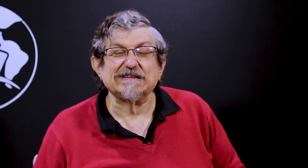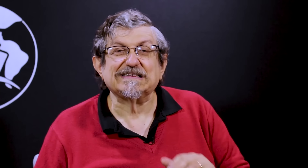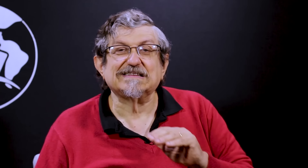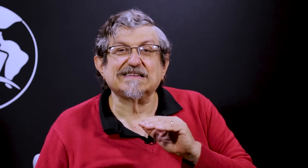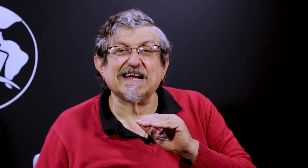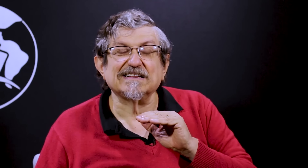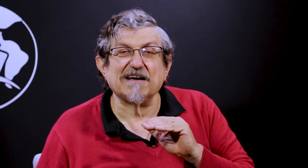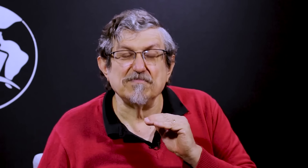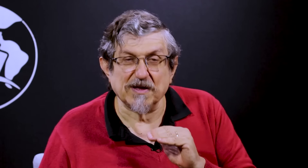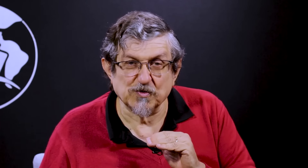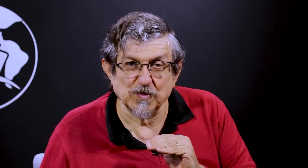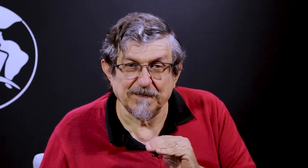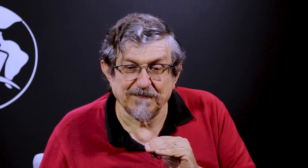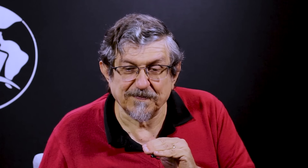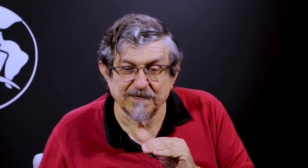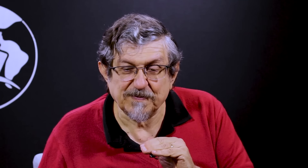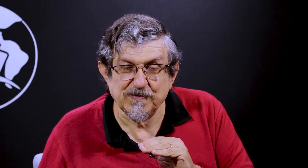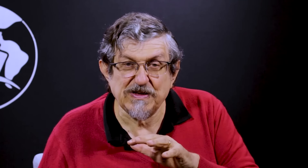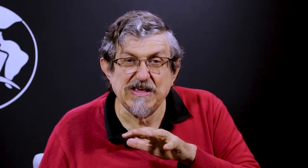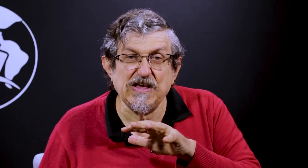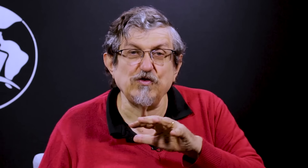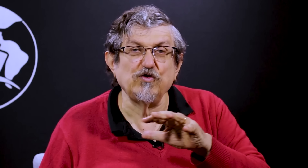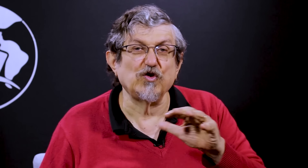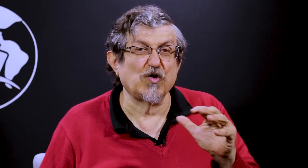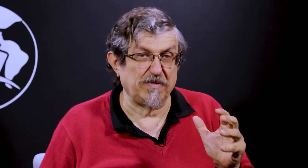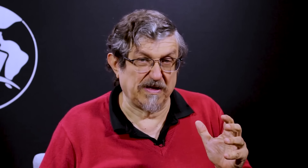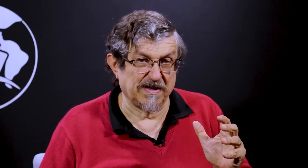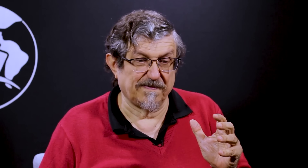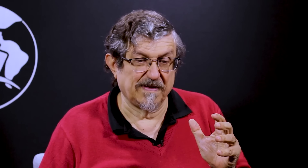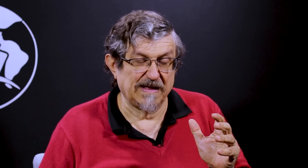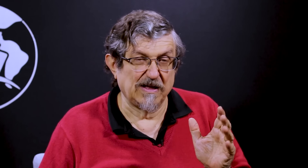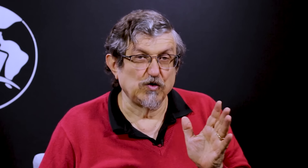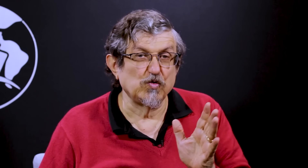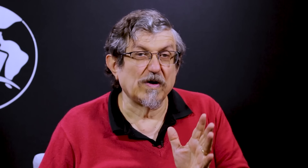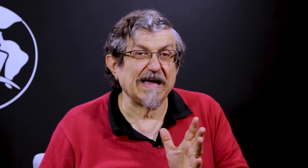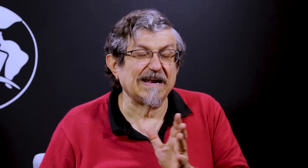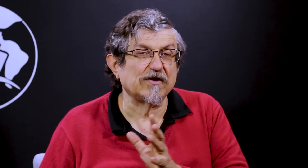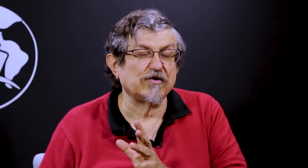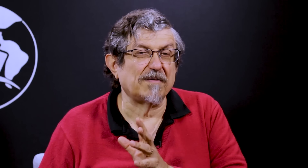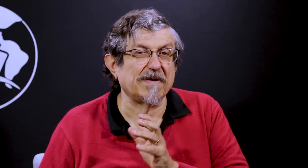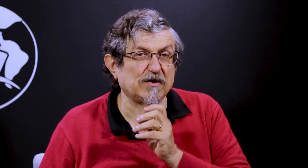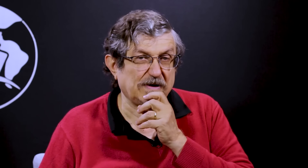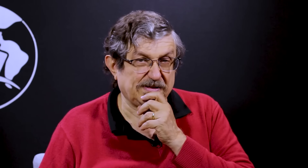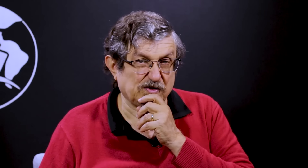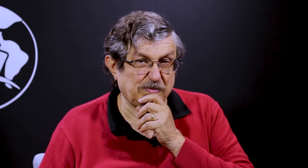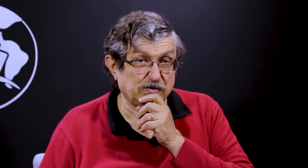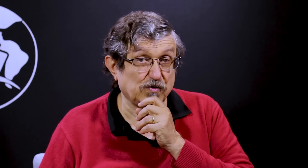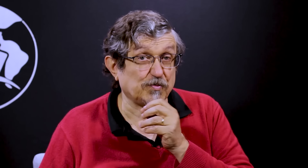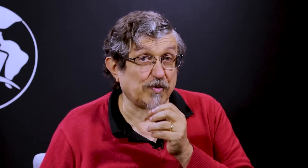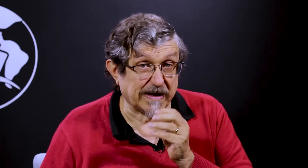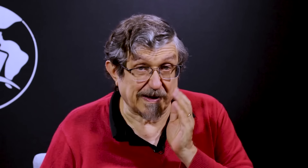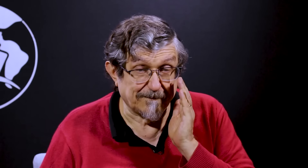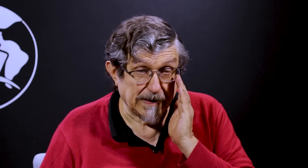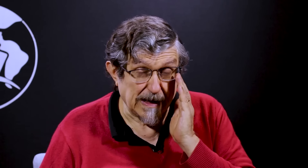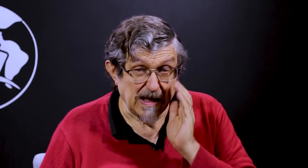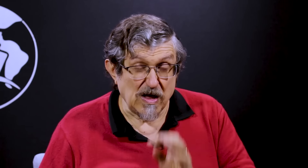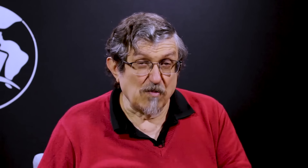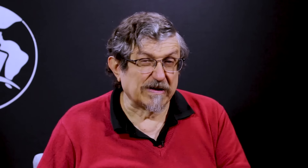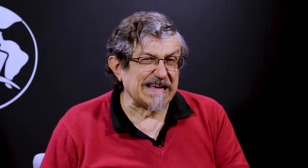de um tratamento de isonomia do relacionamento entre as pessoas por